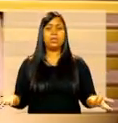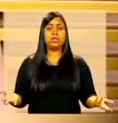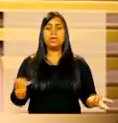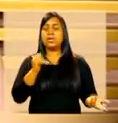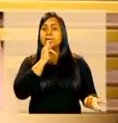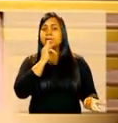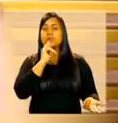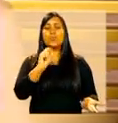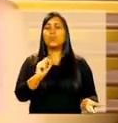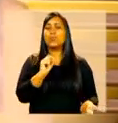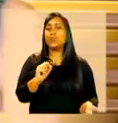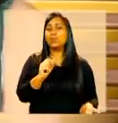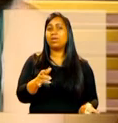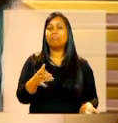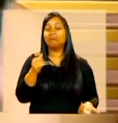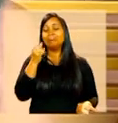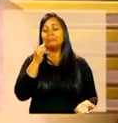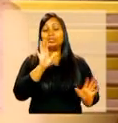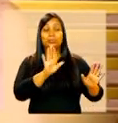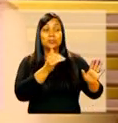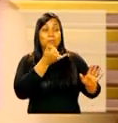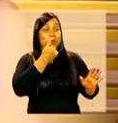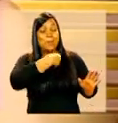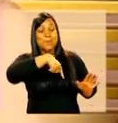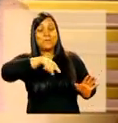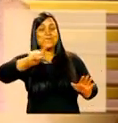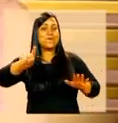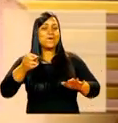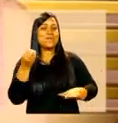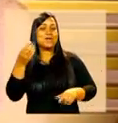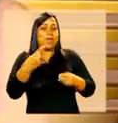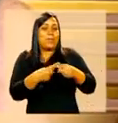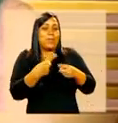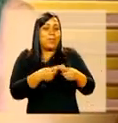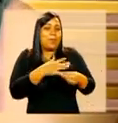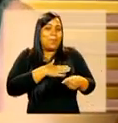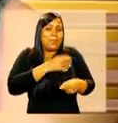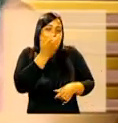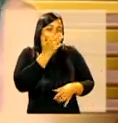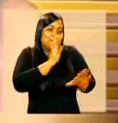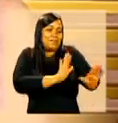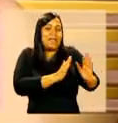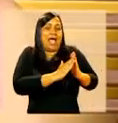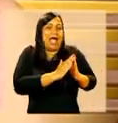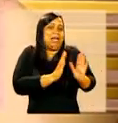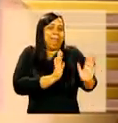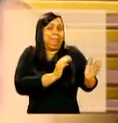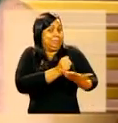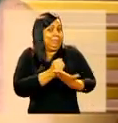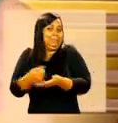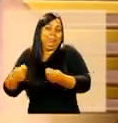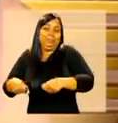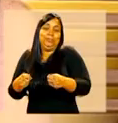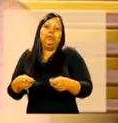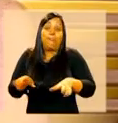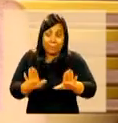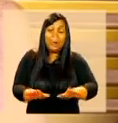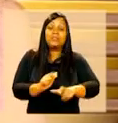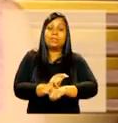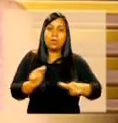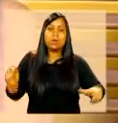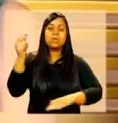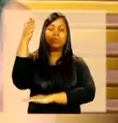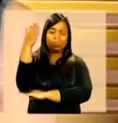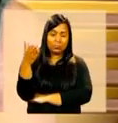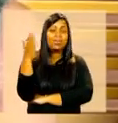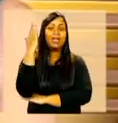deixa de viajar se ele não conseguir levar o animal. E hoje a maioria dos hotéis, assim, a maioria não, mas tem muitos hotéis que